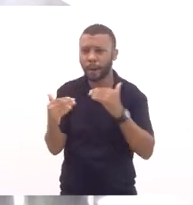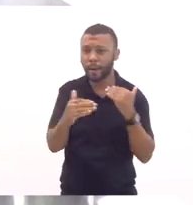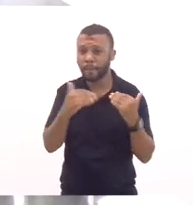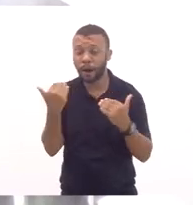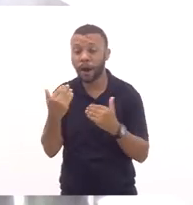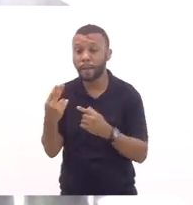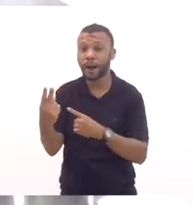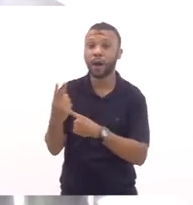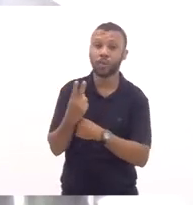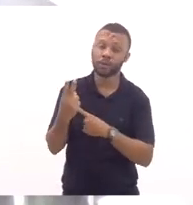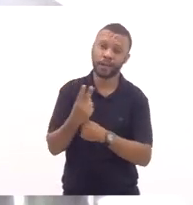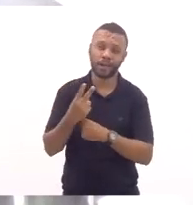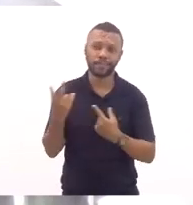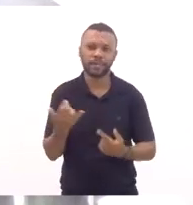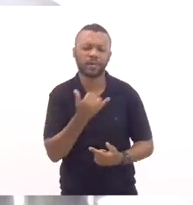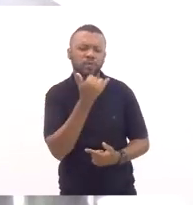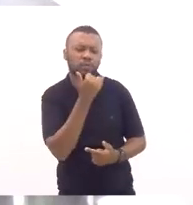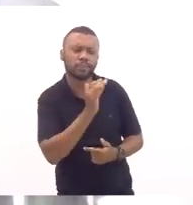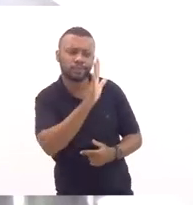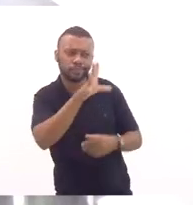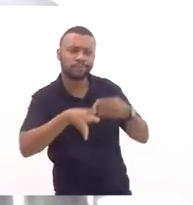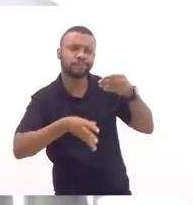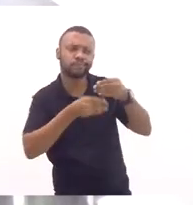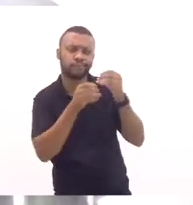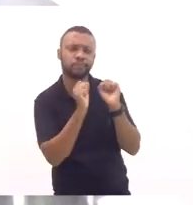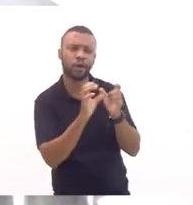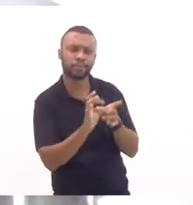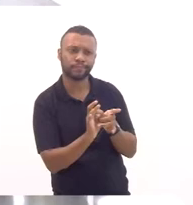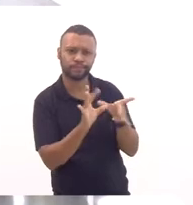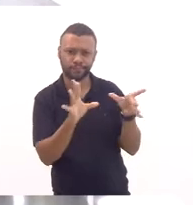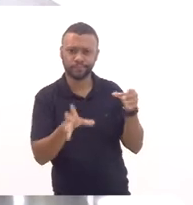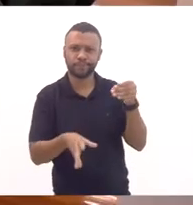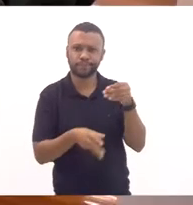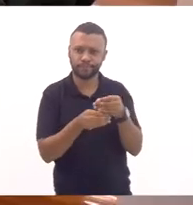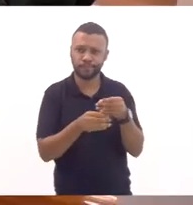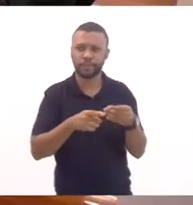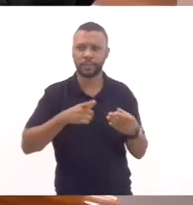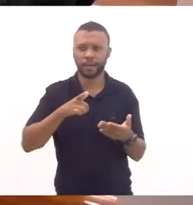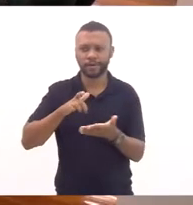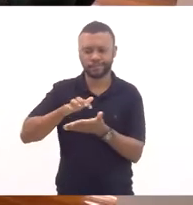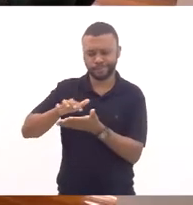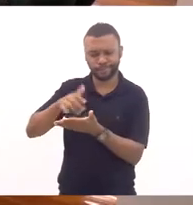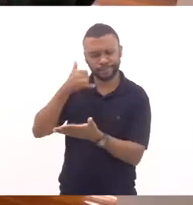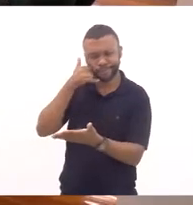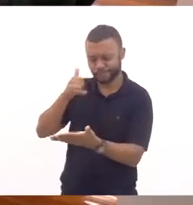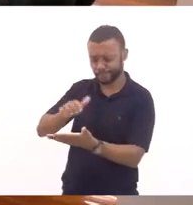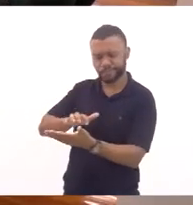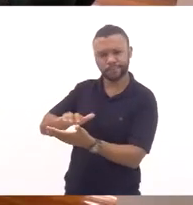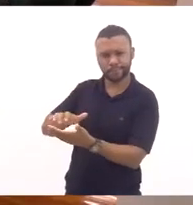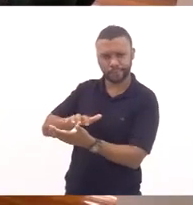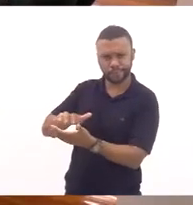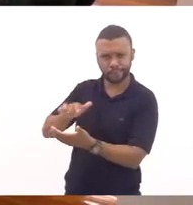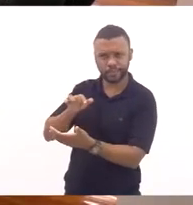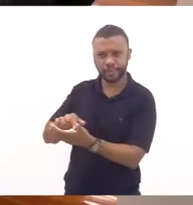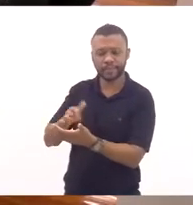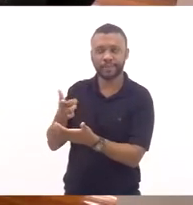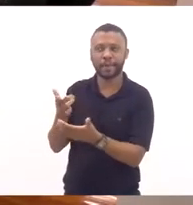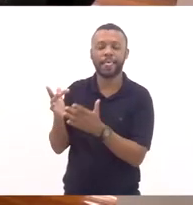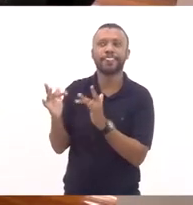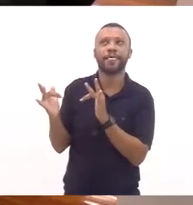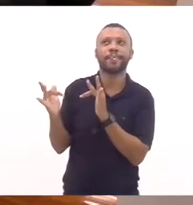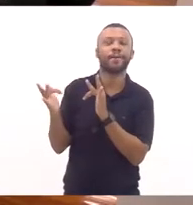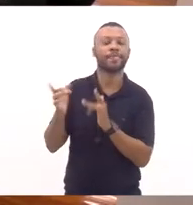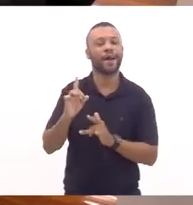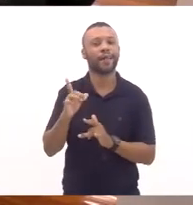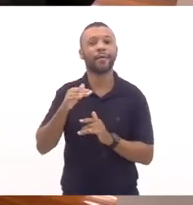chegamos... Indalécio, você me permite? Eu estava aqui no celular, não estava namorando, não. Estava